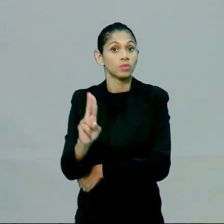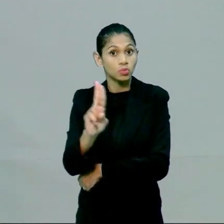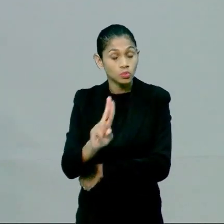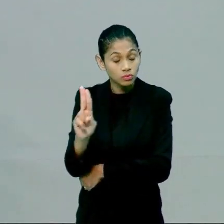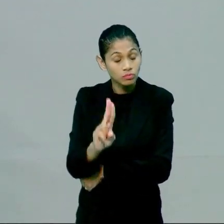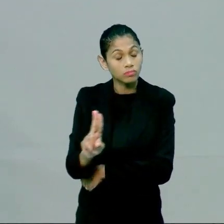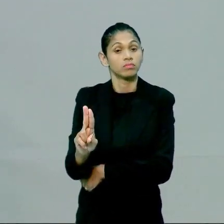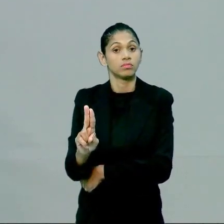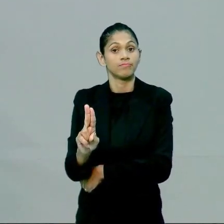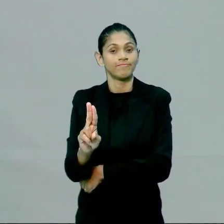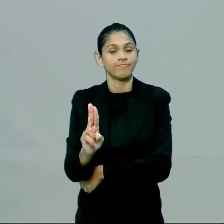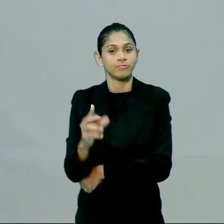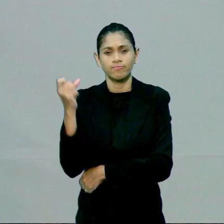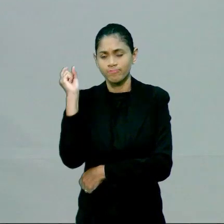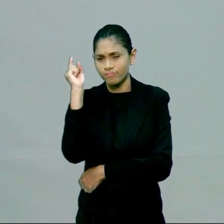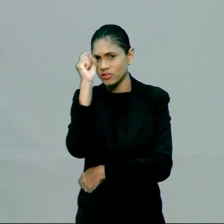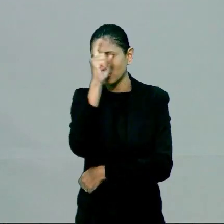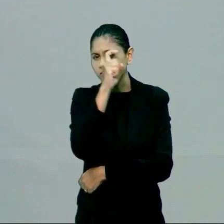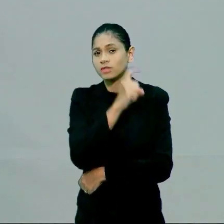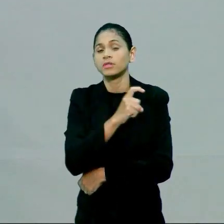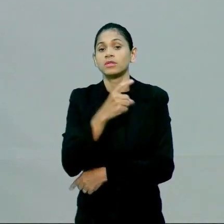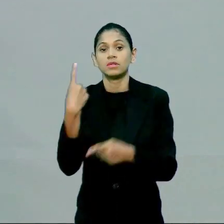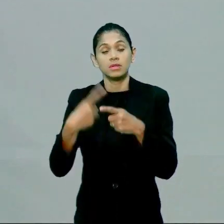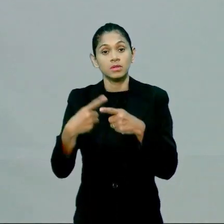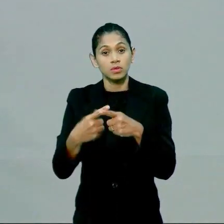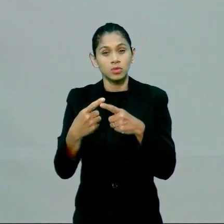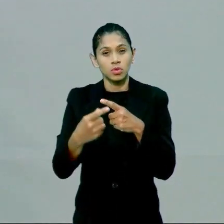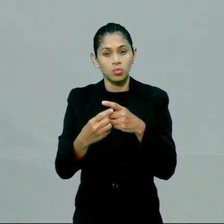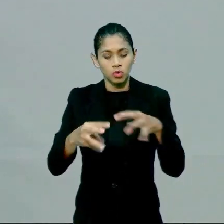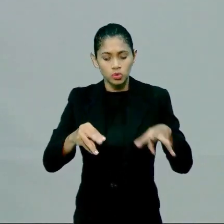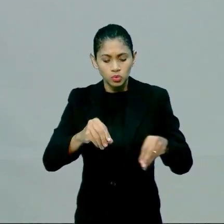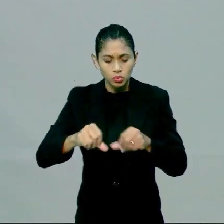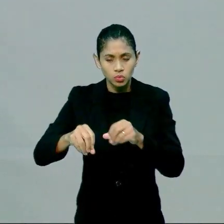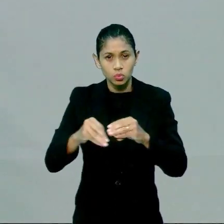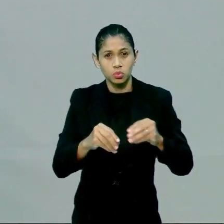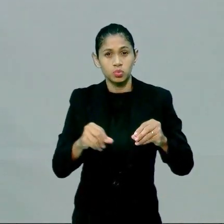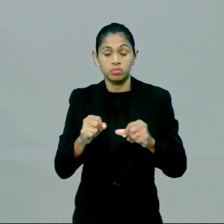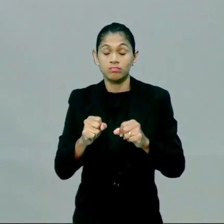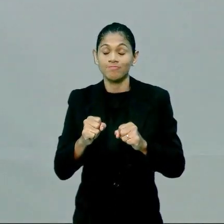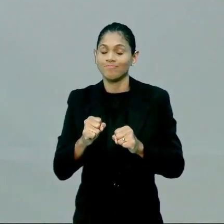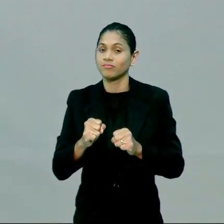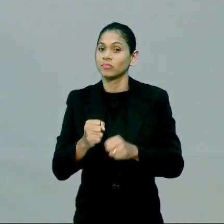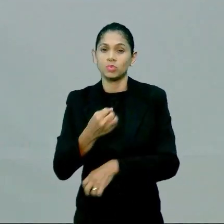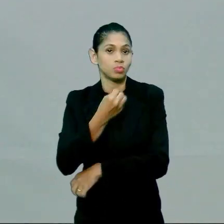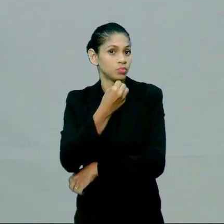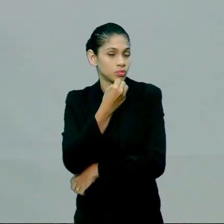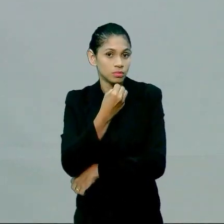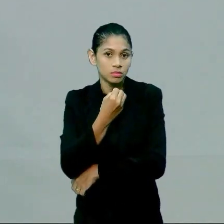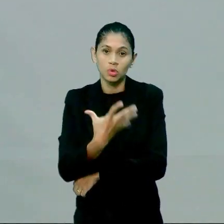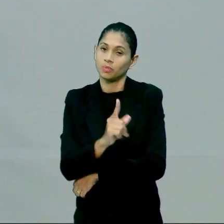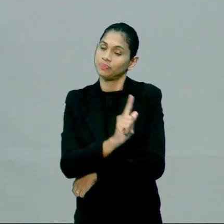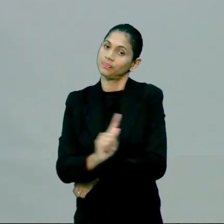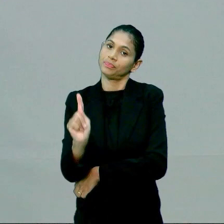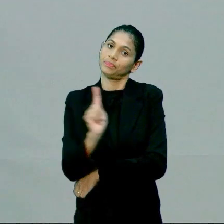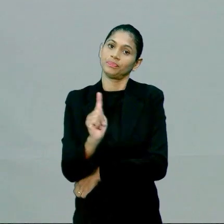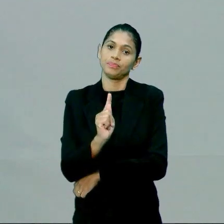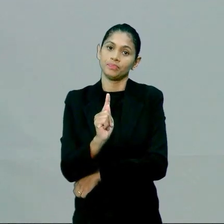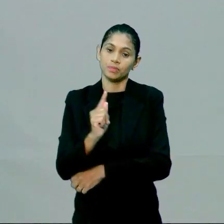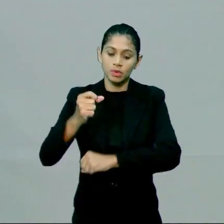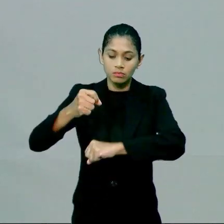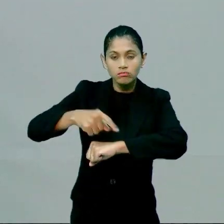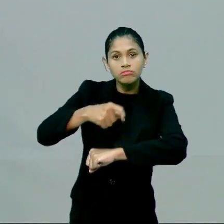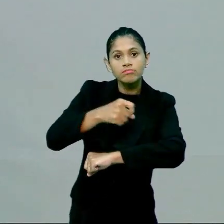ele era de difícil acesso, porque o solo e o clima europeu não eram propícios para o cultivo dessa especiaria, que